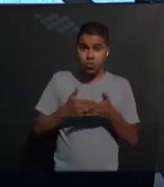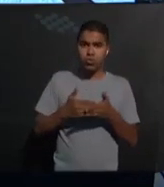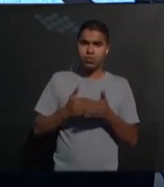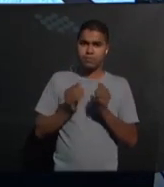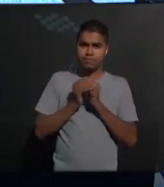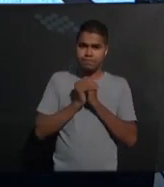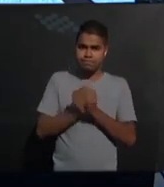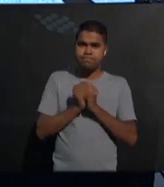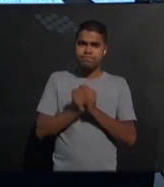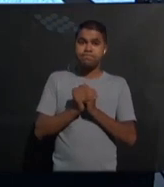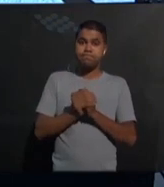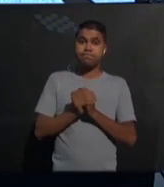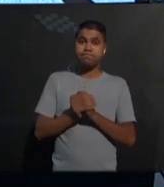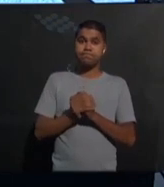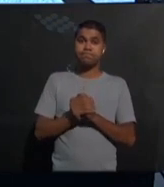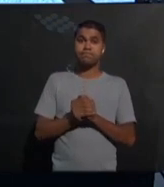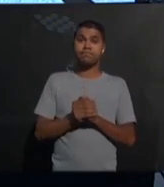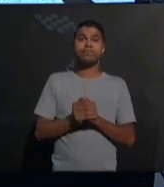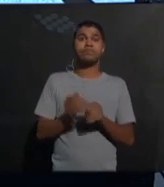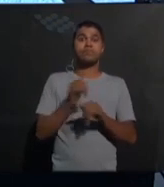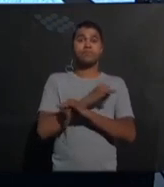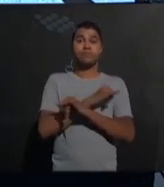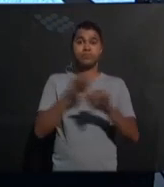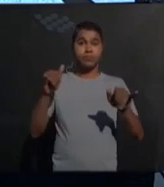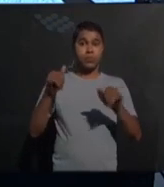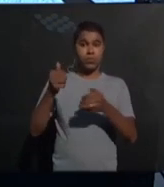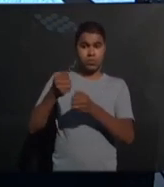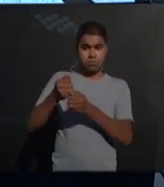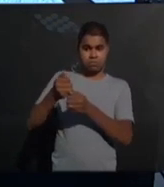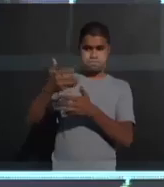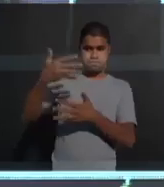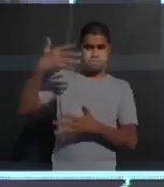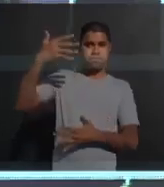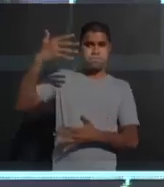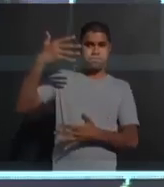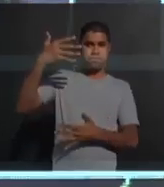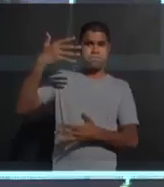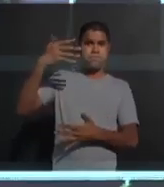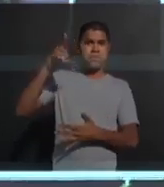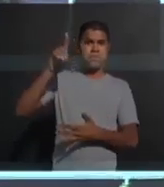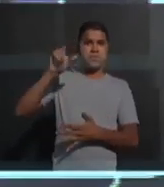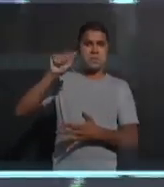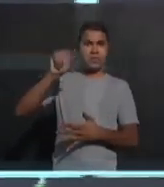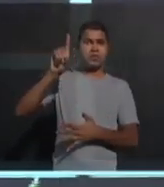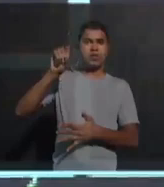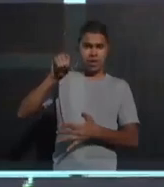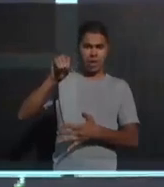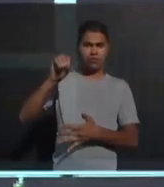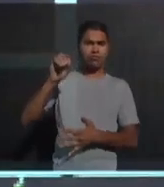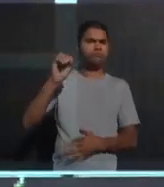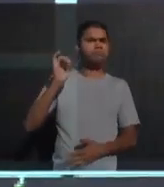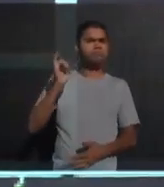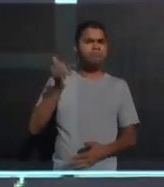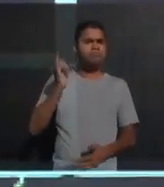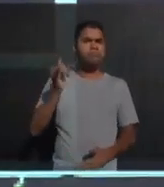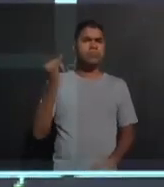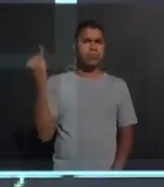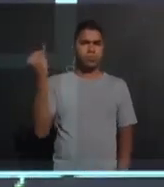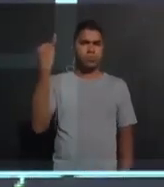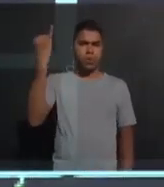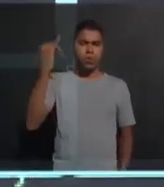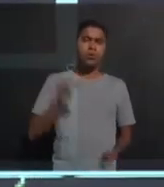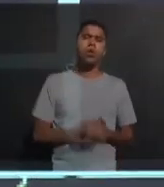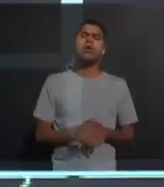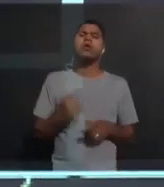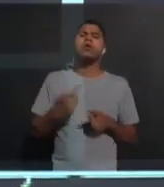e eu quero dizer agora só abre um dado muito importante porque que nós não devemos andar